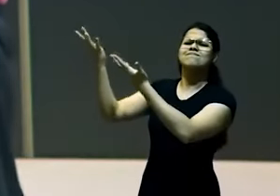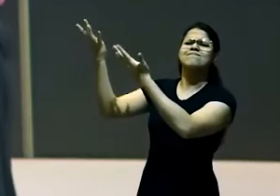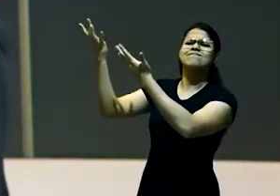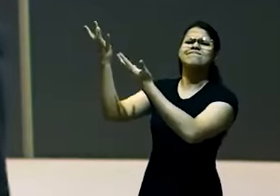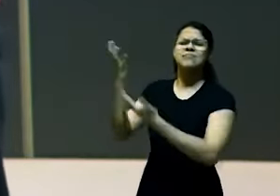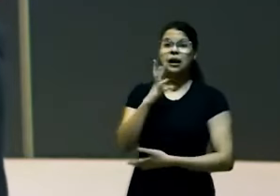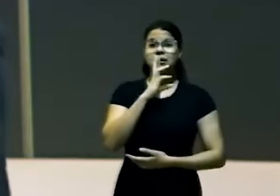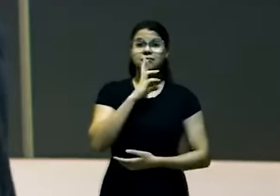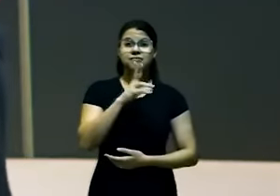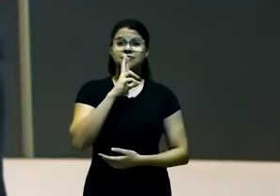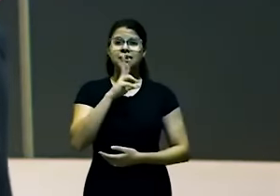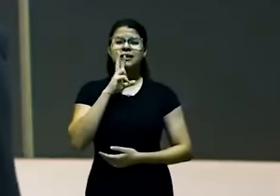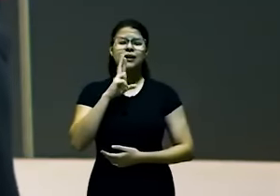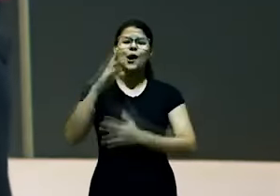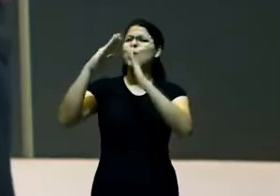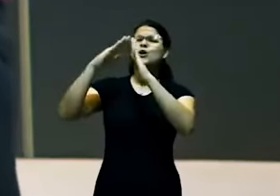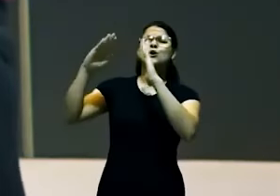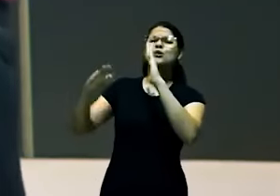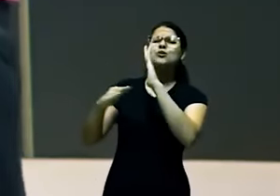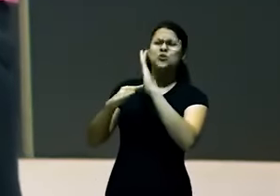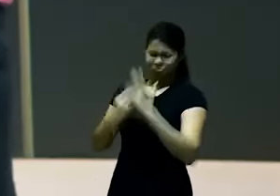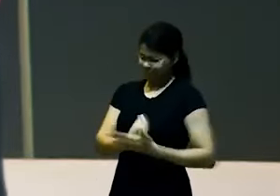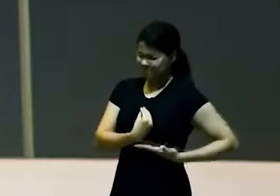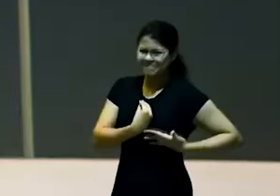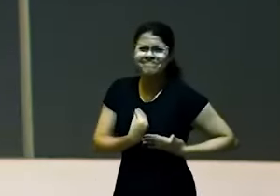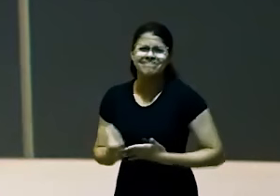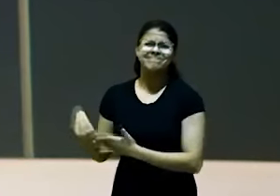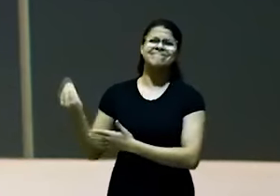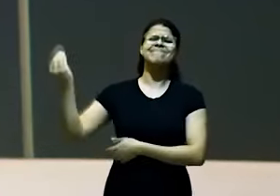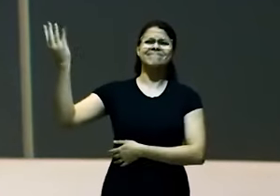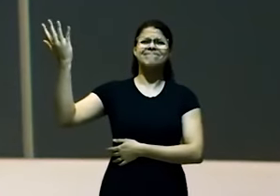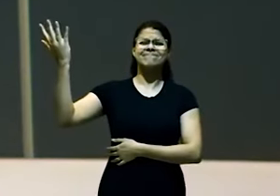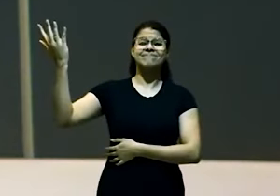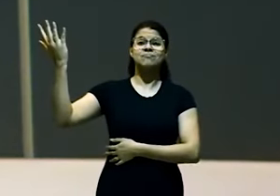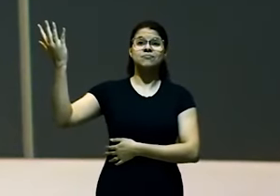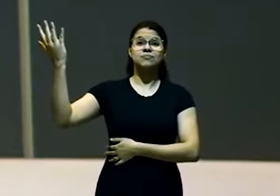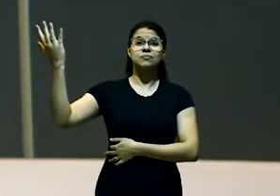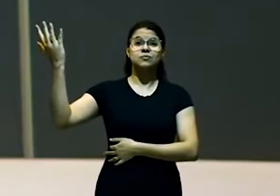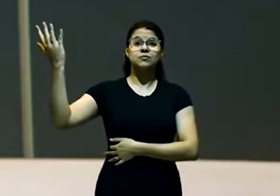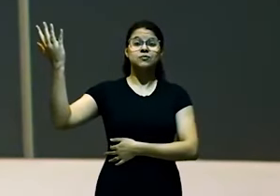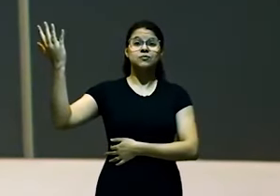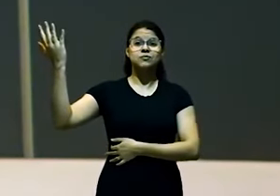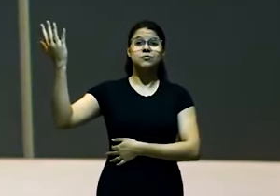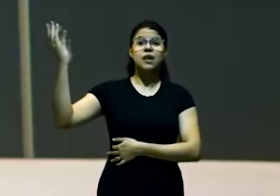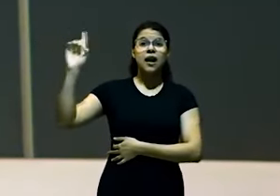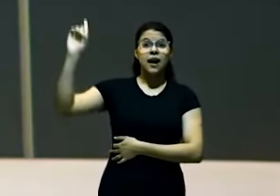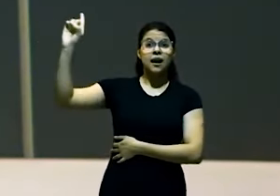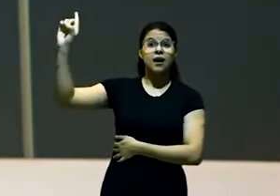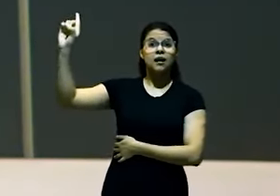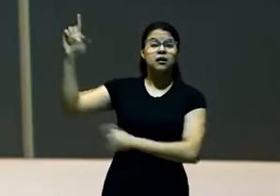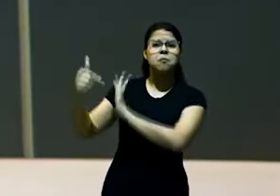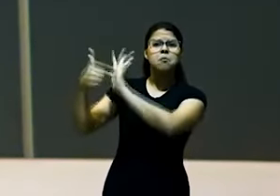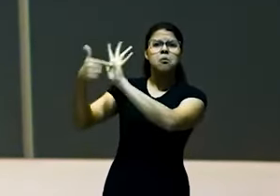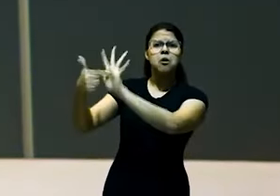tudo eu te entrego tudo porque o maior exemplo disso é ele mesmo